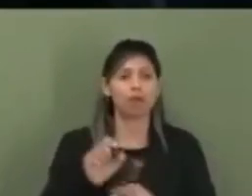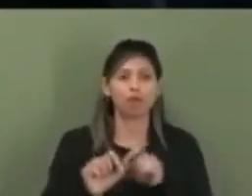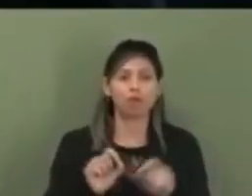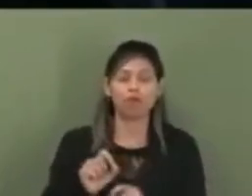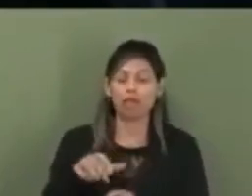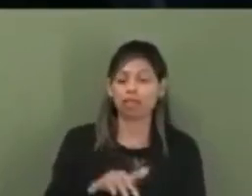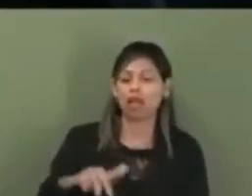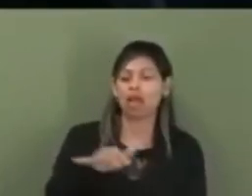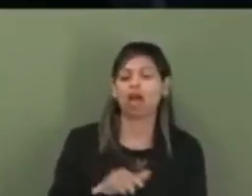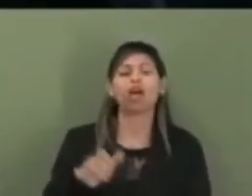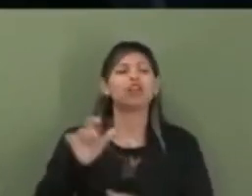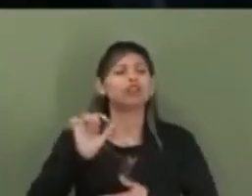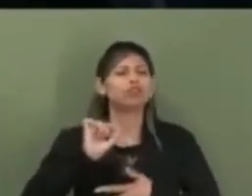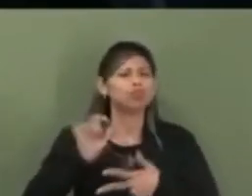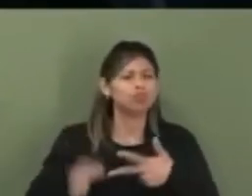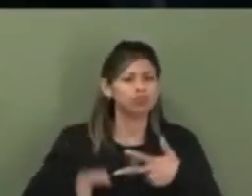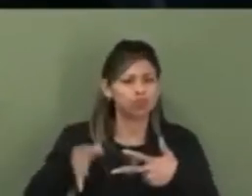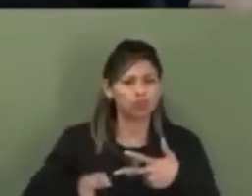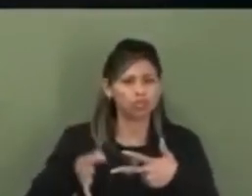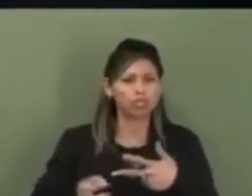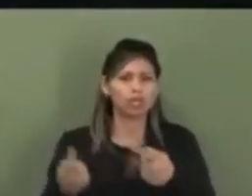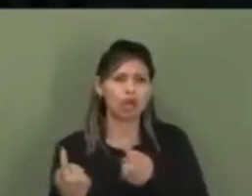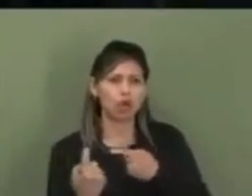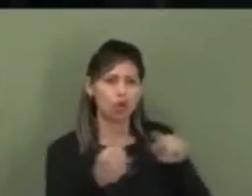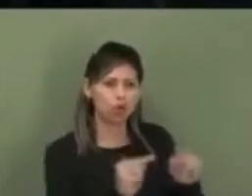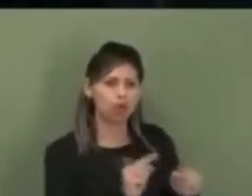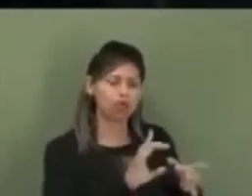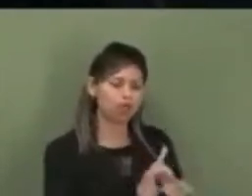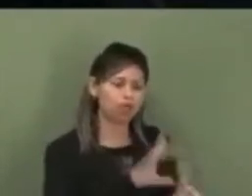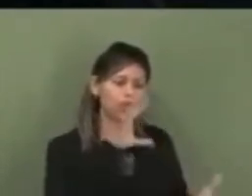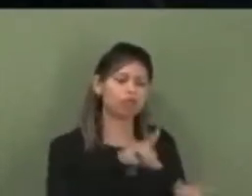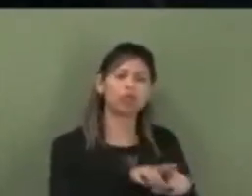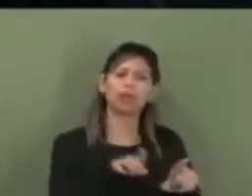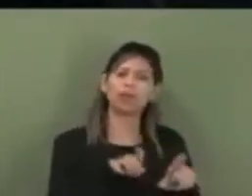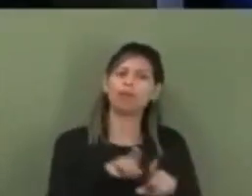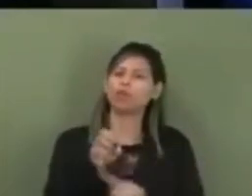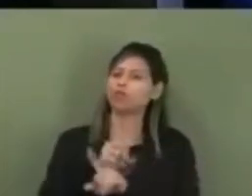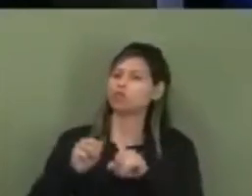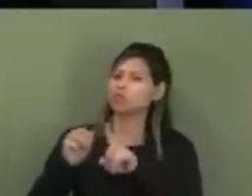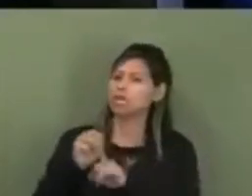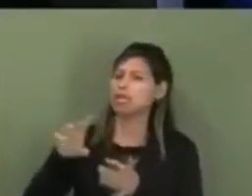judiciário contra a democracia e contra o Estado democrático de direito.